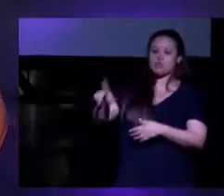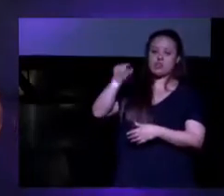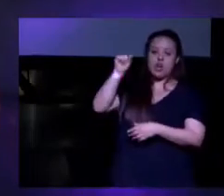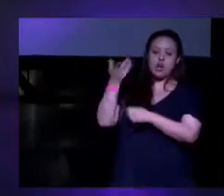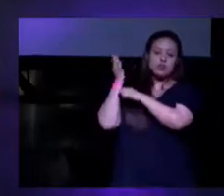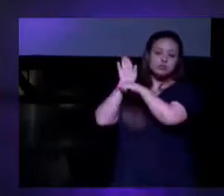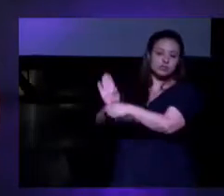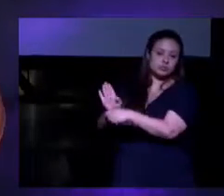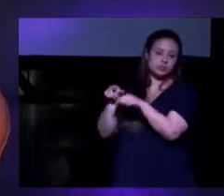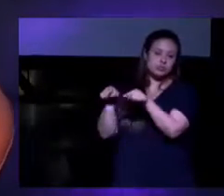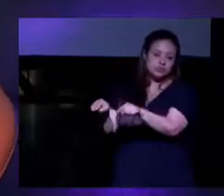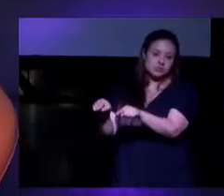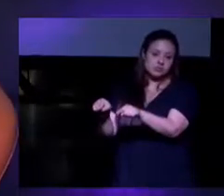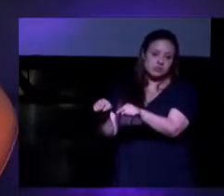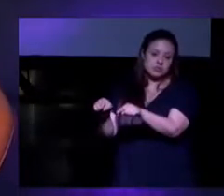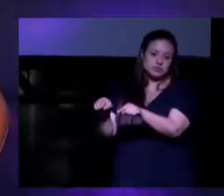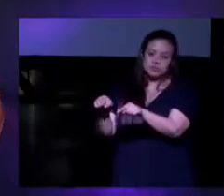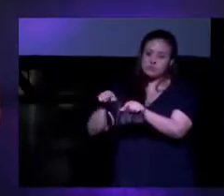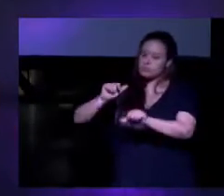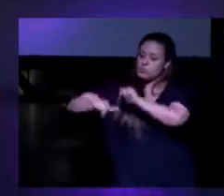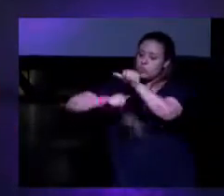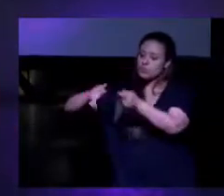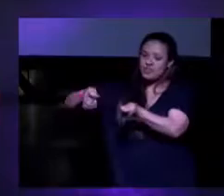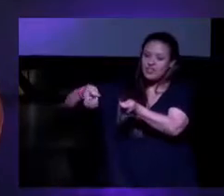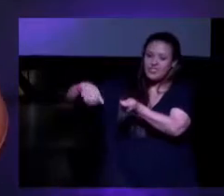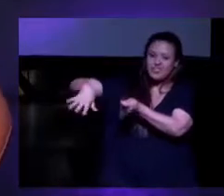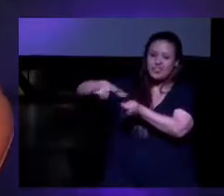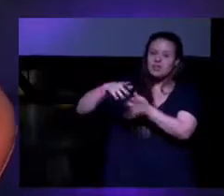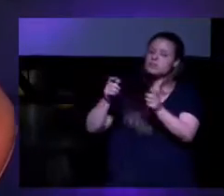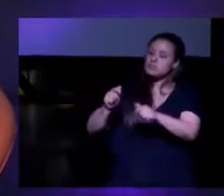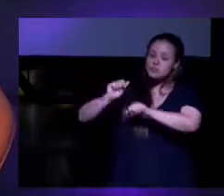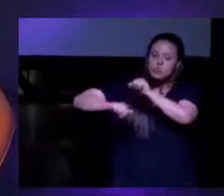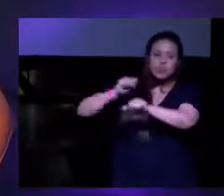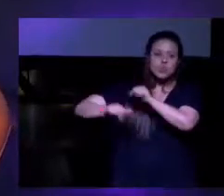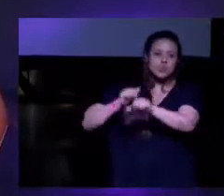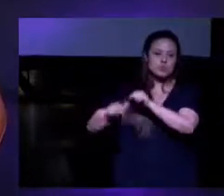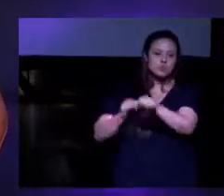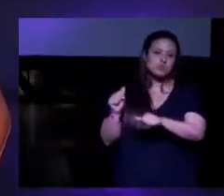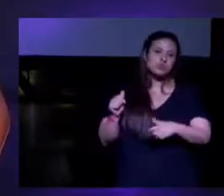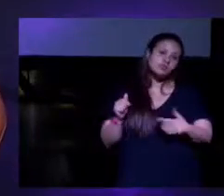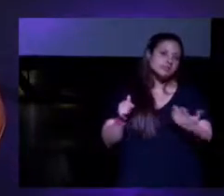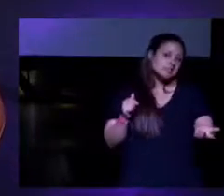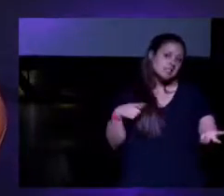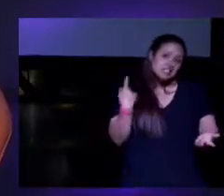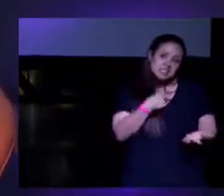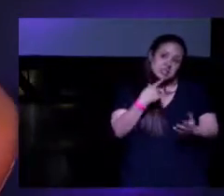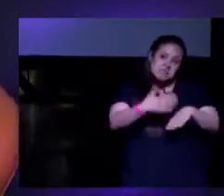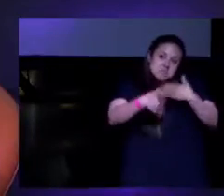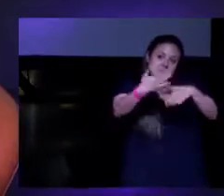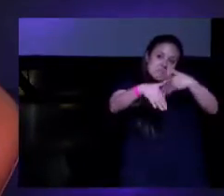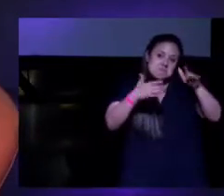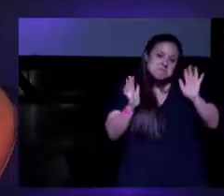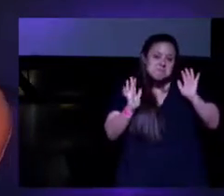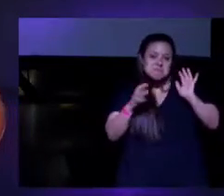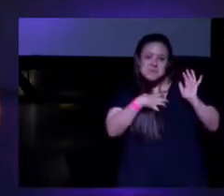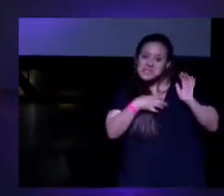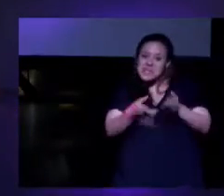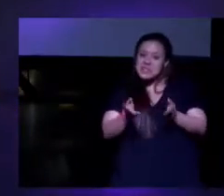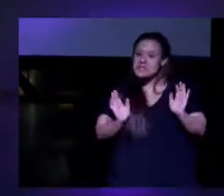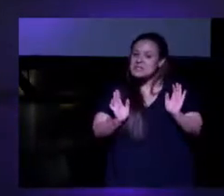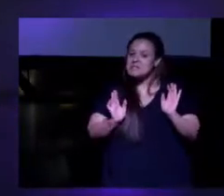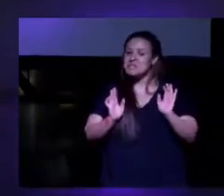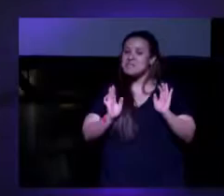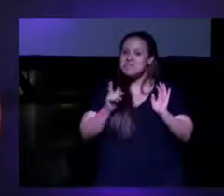E é bom assim até para unir o grupo da empresa e a gente vai se virando desse jeito, mas